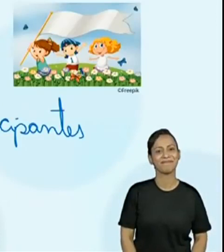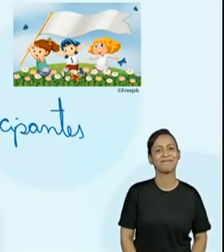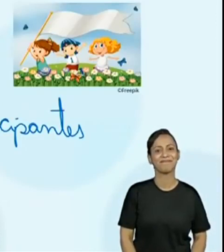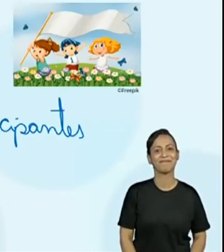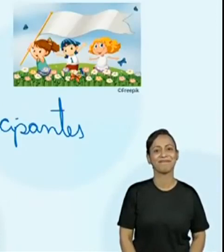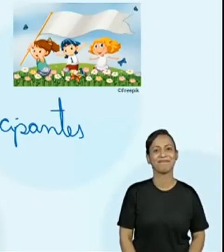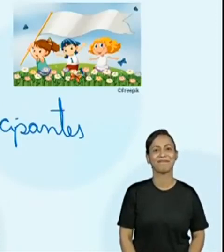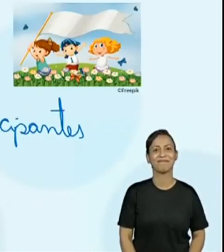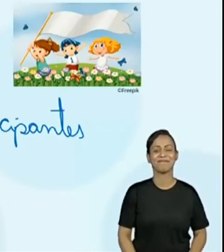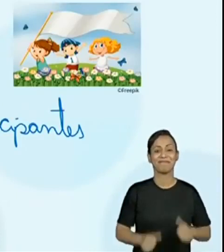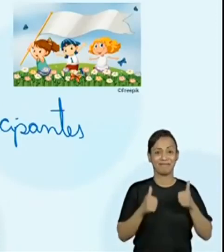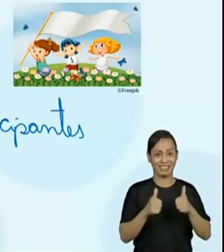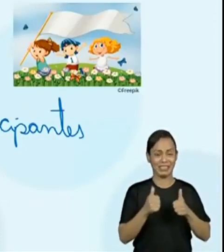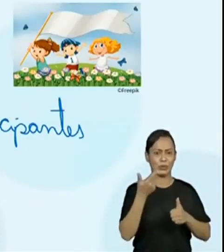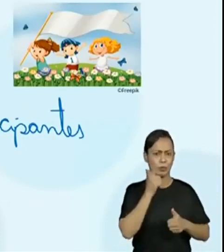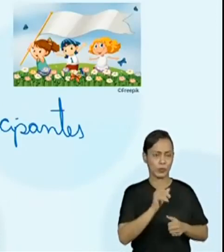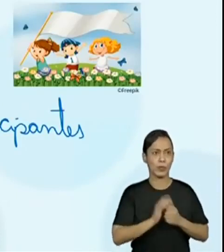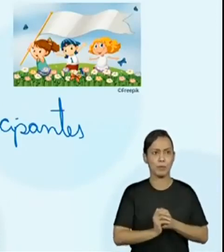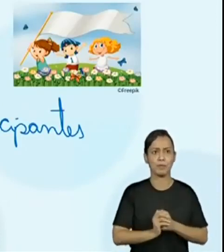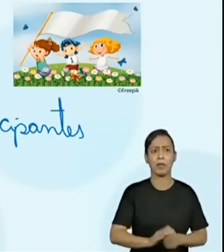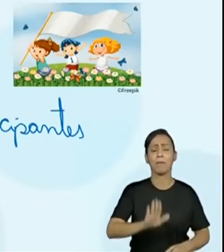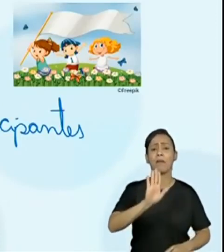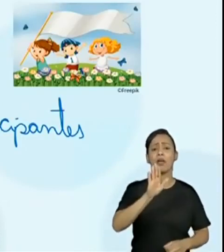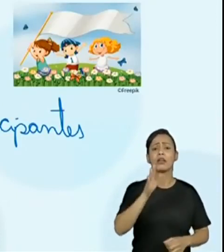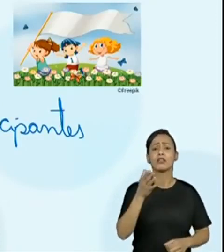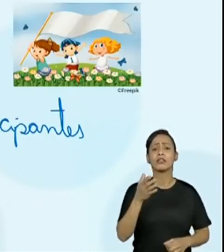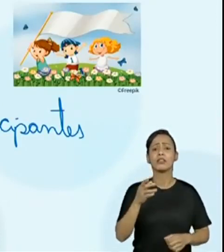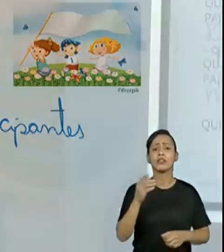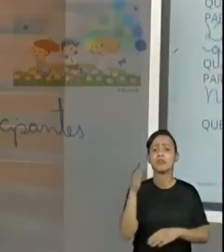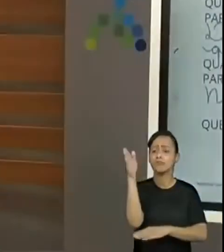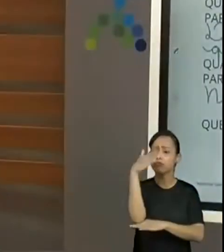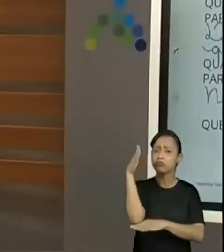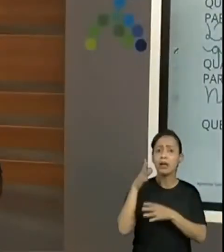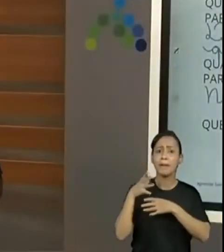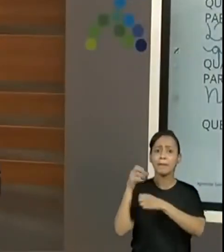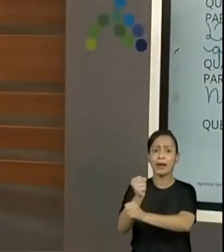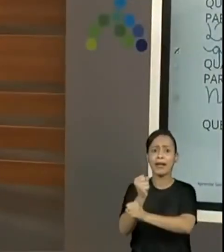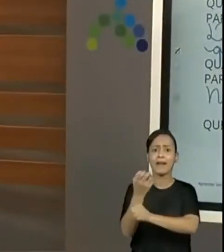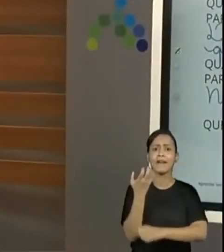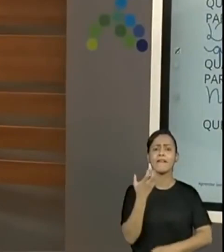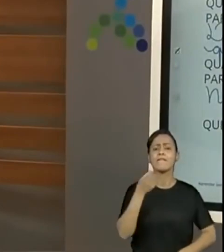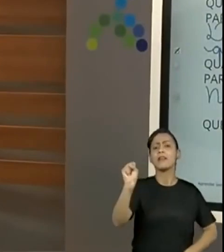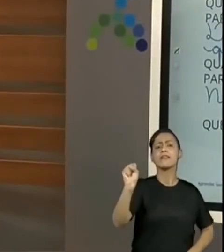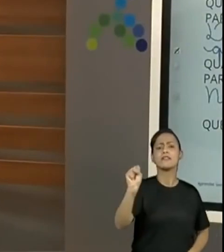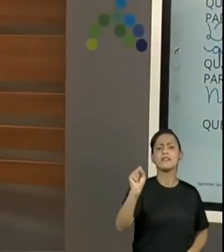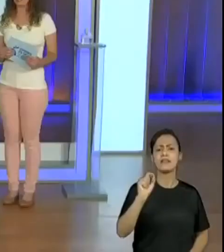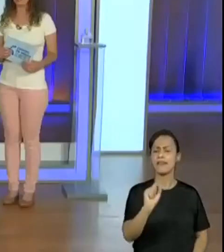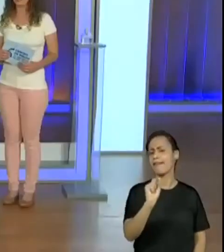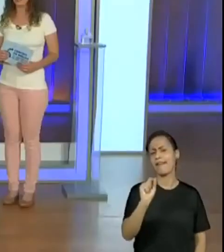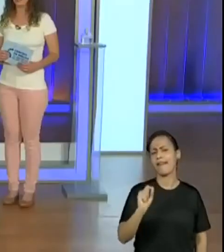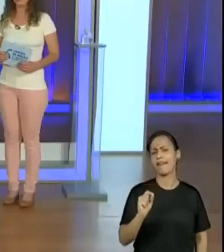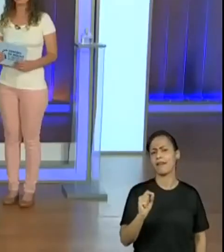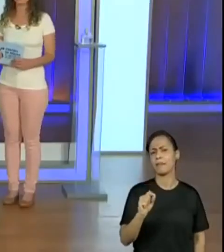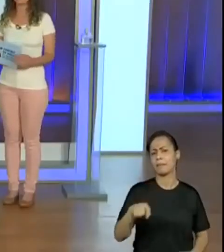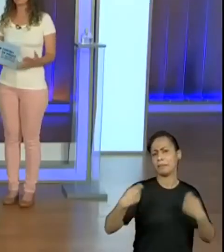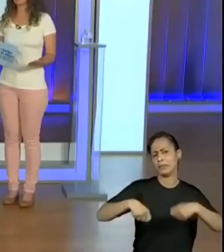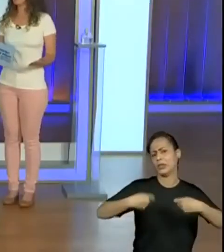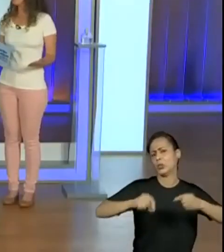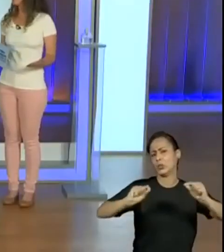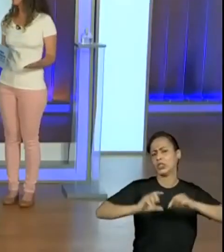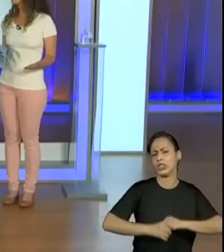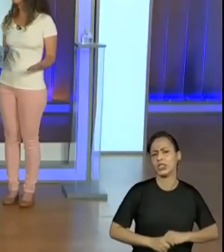Pronto. Perfeito, pro Vivi. Quem vence a brincadeira? Quem vence a brincadeira é